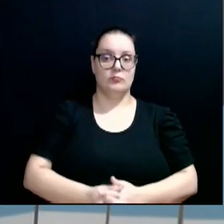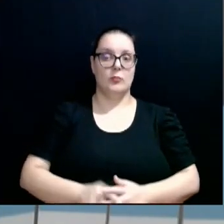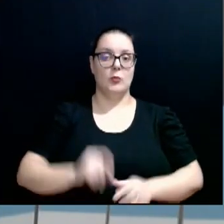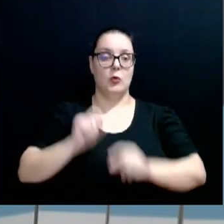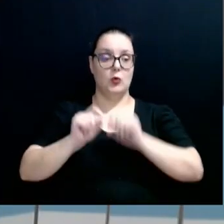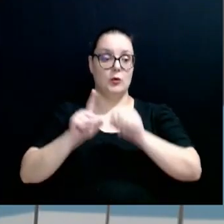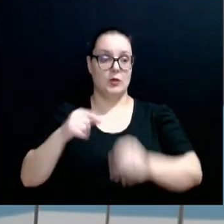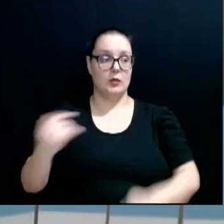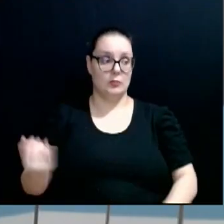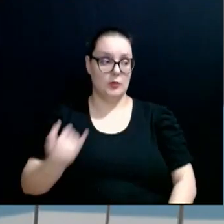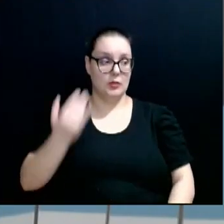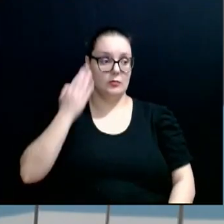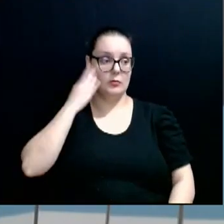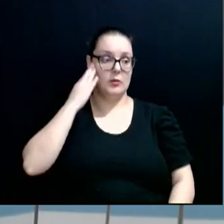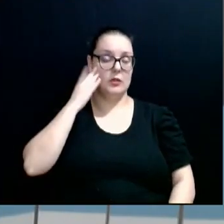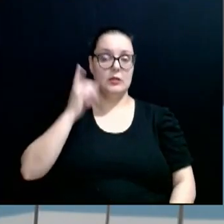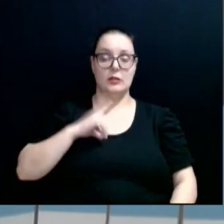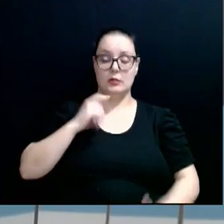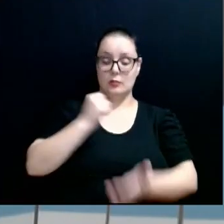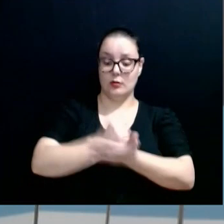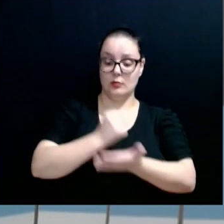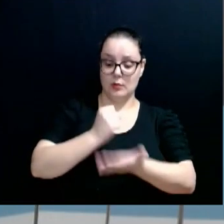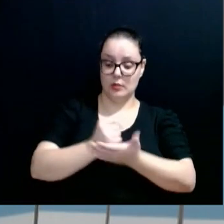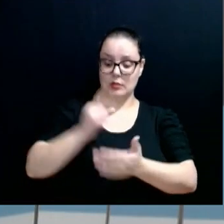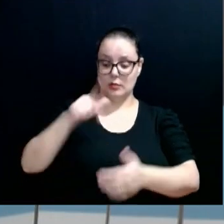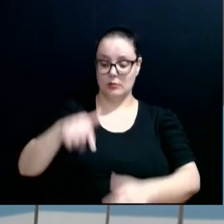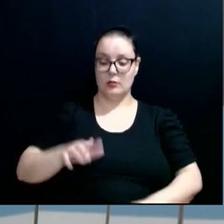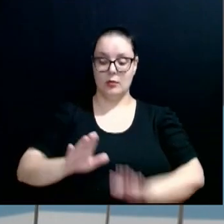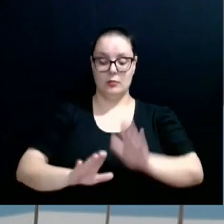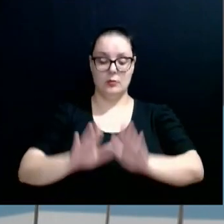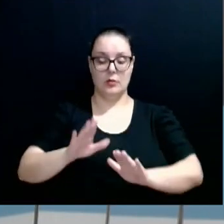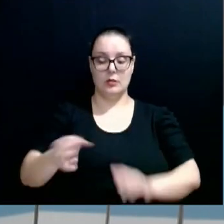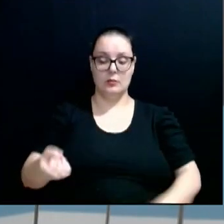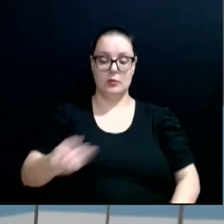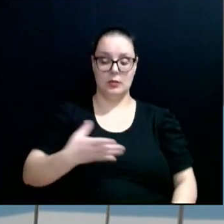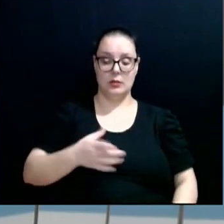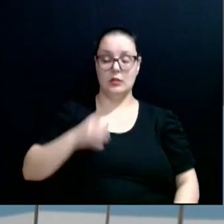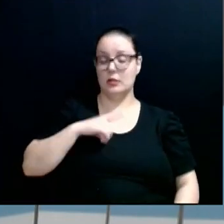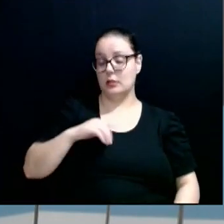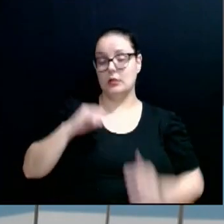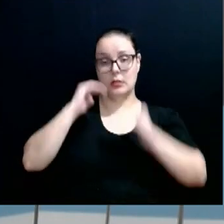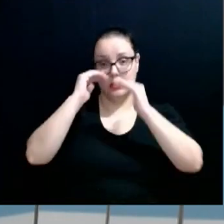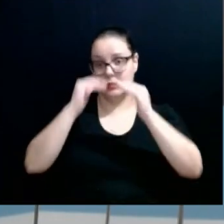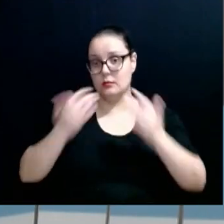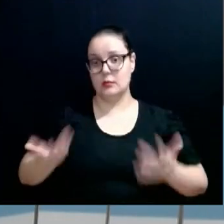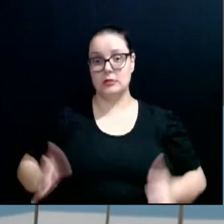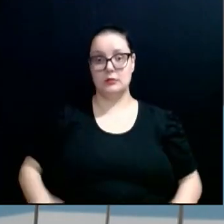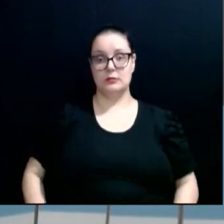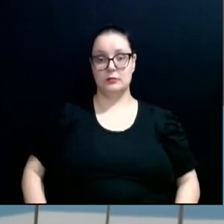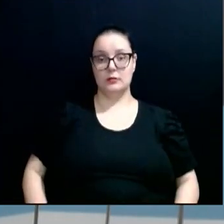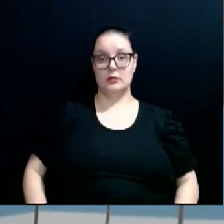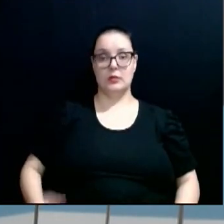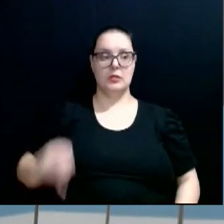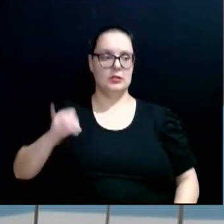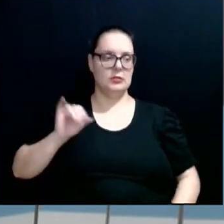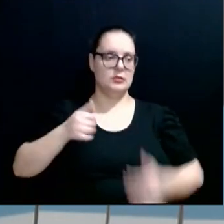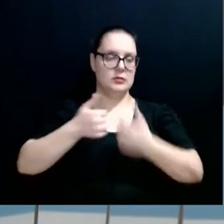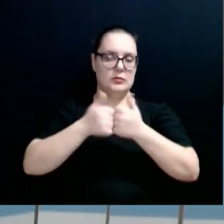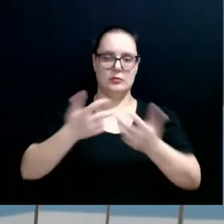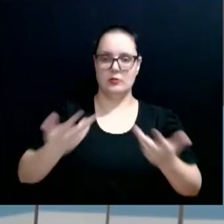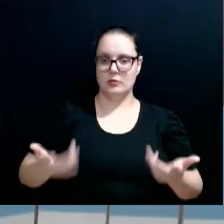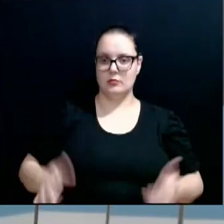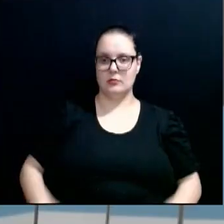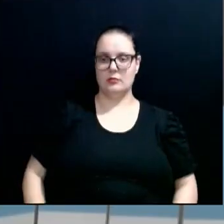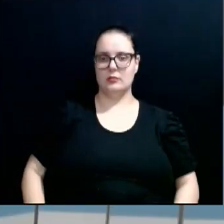Existe um contrato depois da licitação nova e ele tem que ser cumprido, né? Se o ônibus é do José,